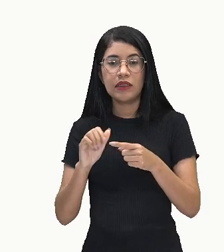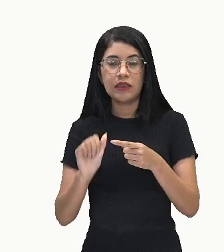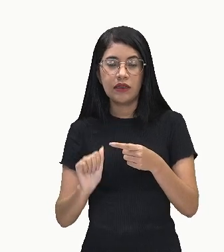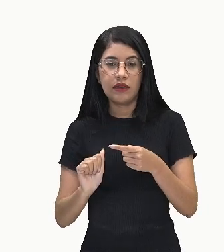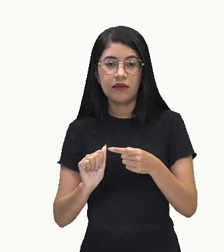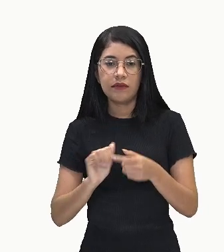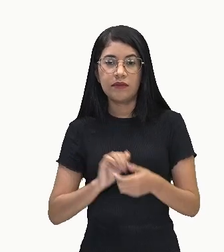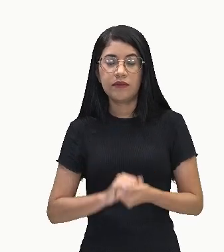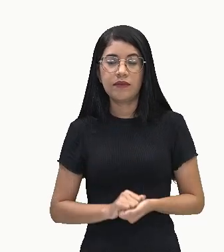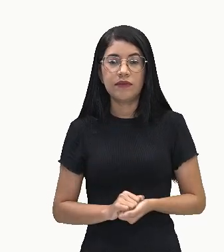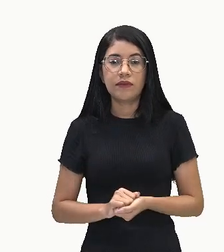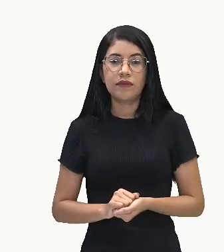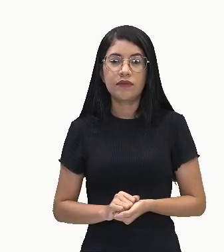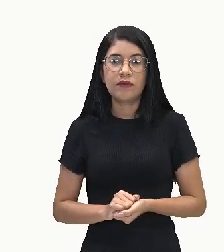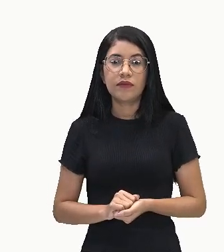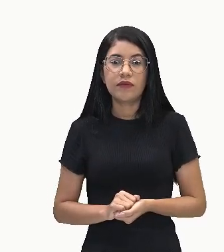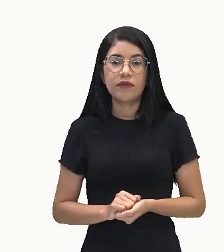A.